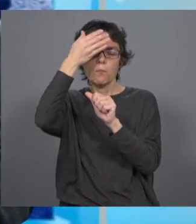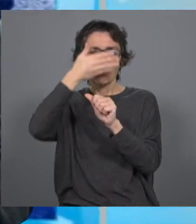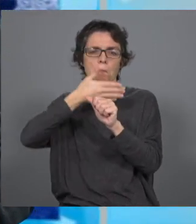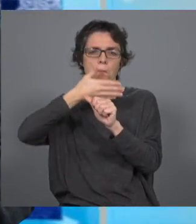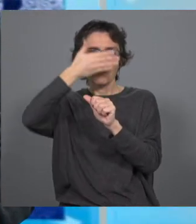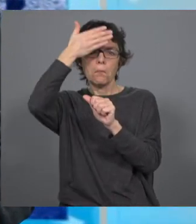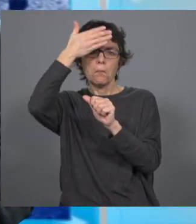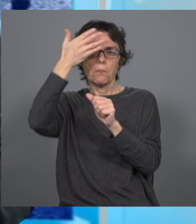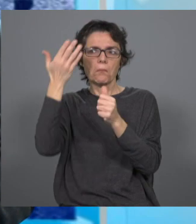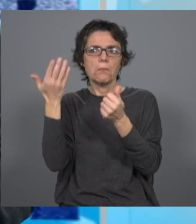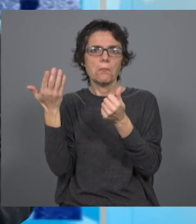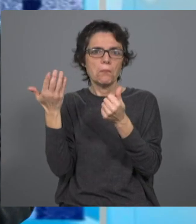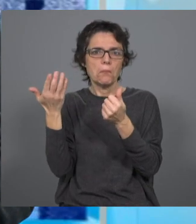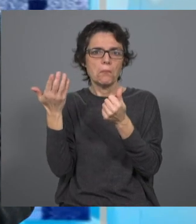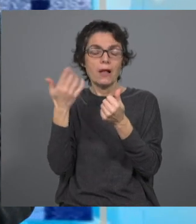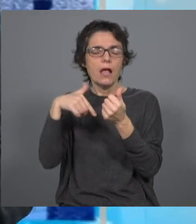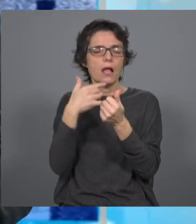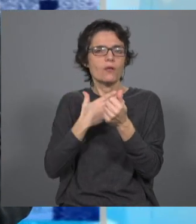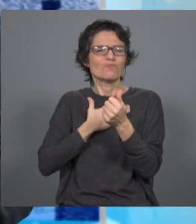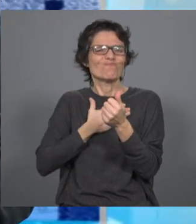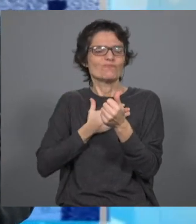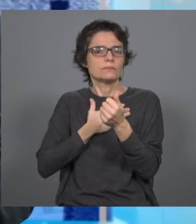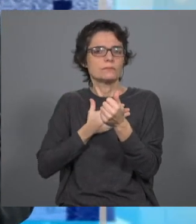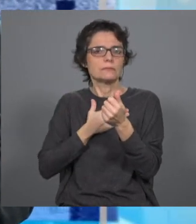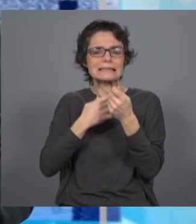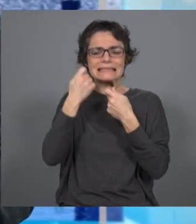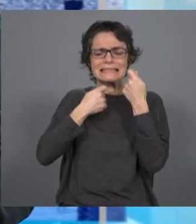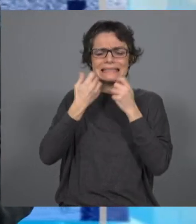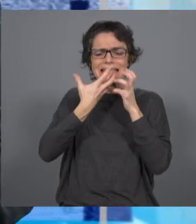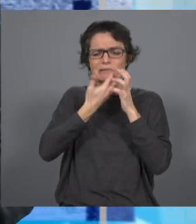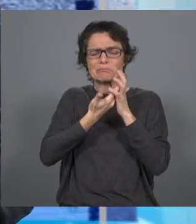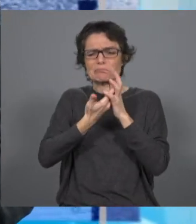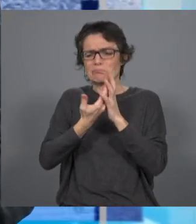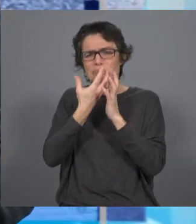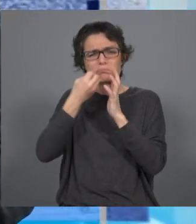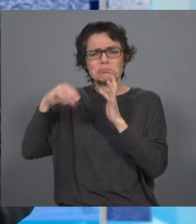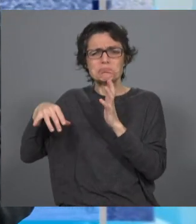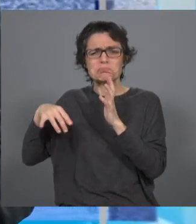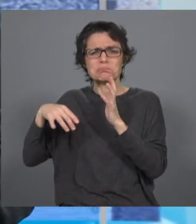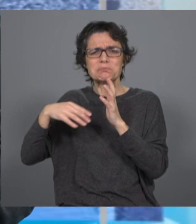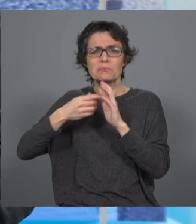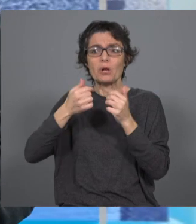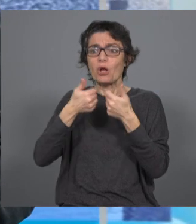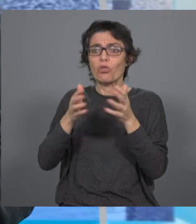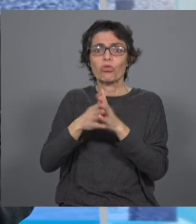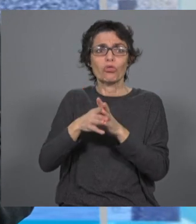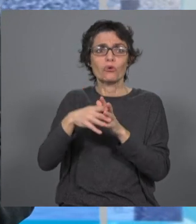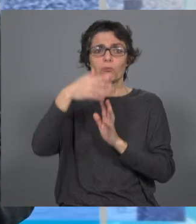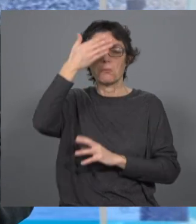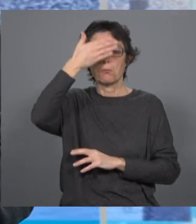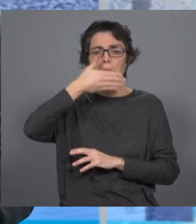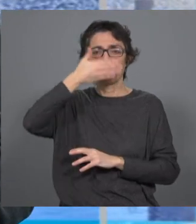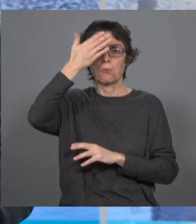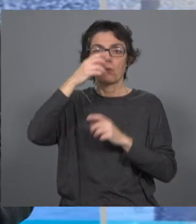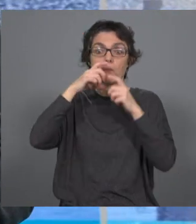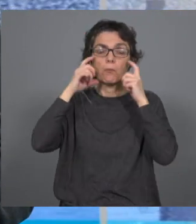rosto, nós não gostamos disso. Aquilo que mais nos define, ao fim e ao cabo, nos distingue. E isso aparece como um limite, como algo que